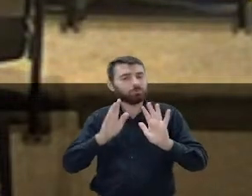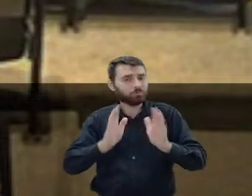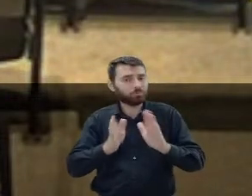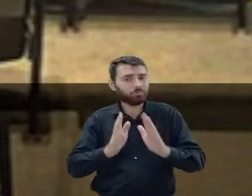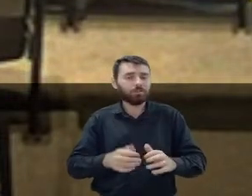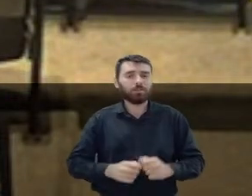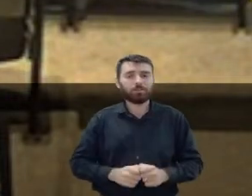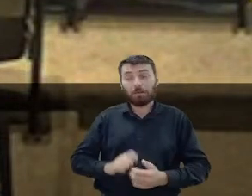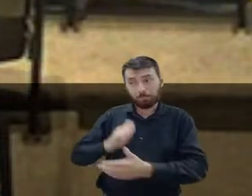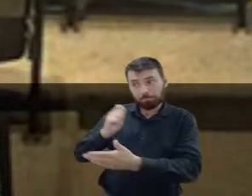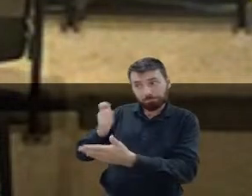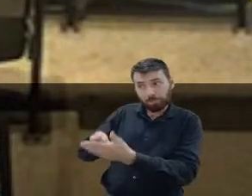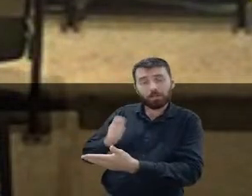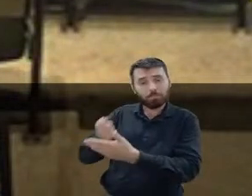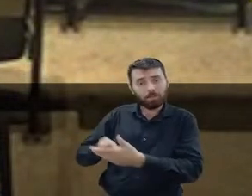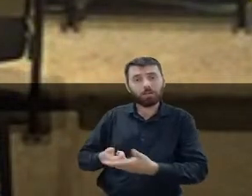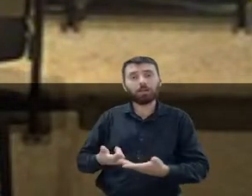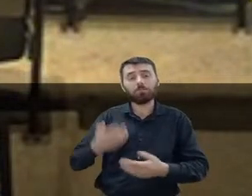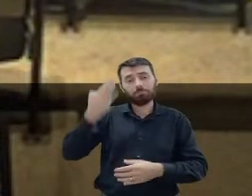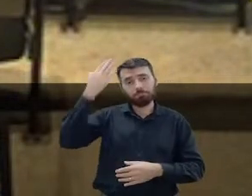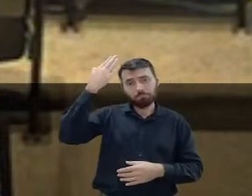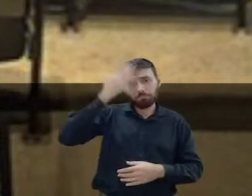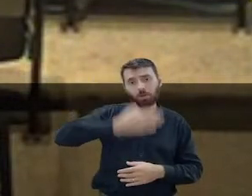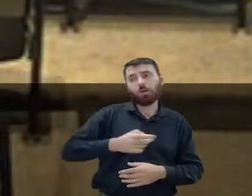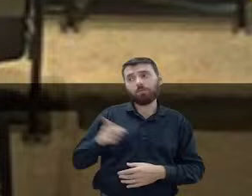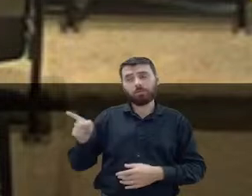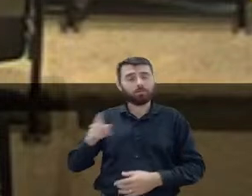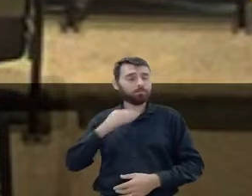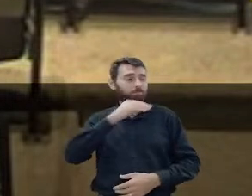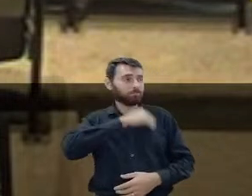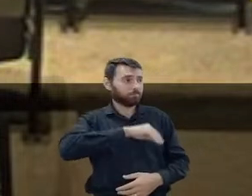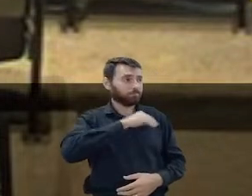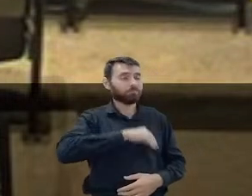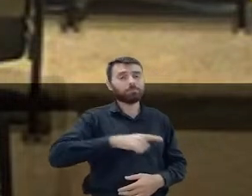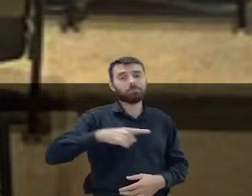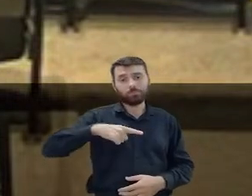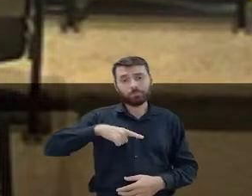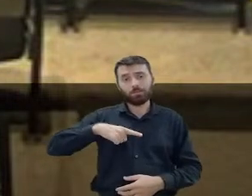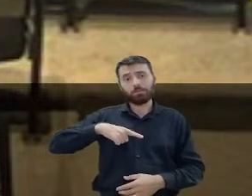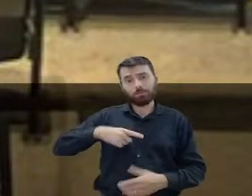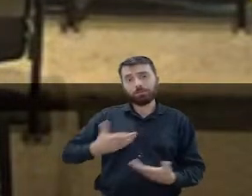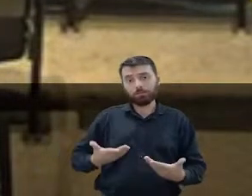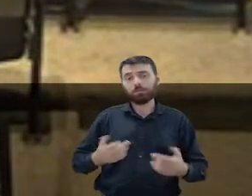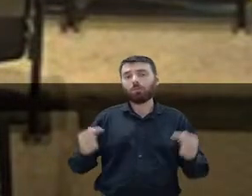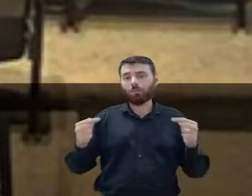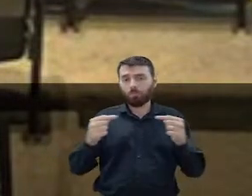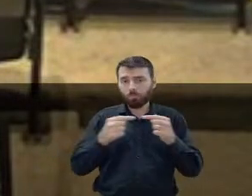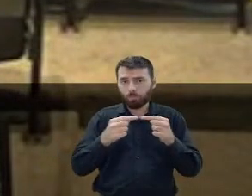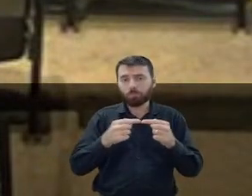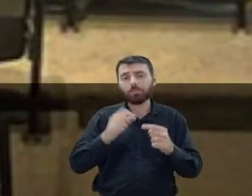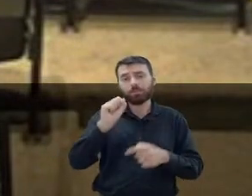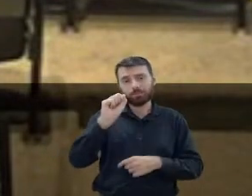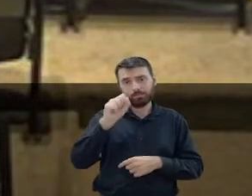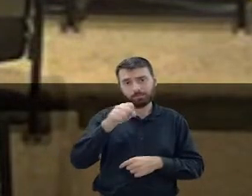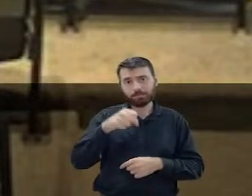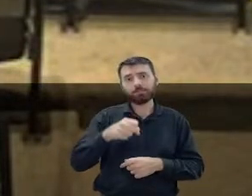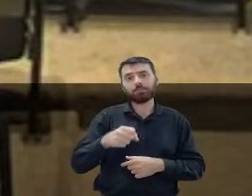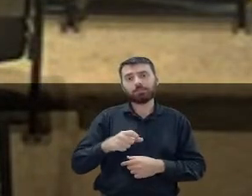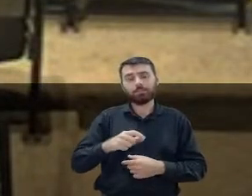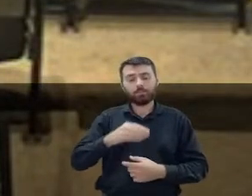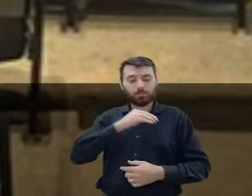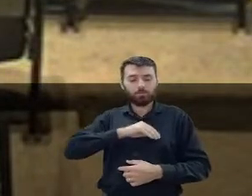dos valores à recorrente comprova o recebimento de salários, ficando assim configurado o requisito da onerosidade na